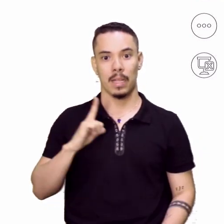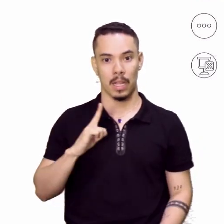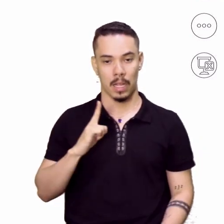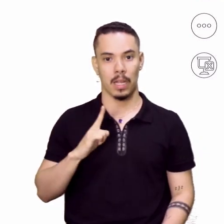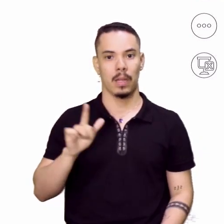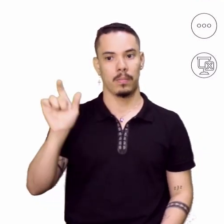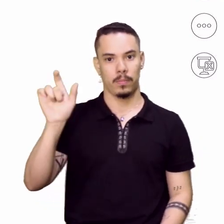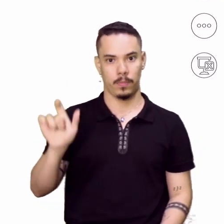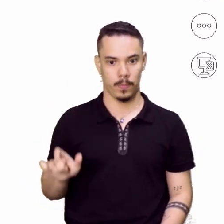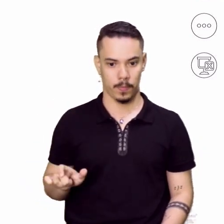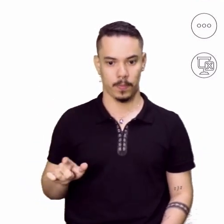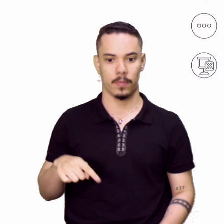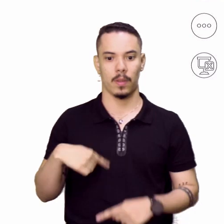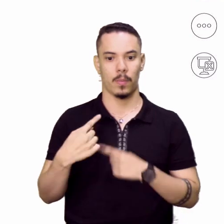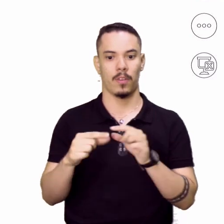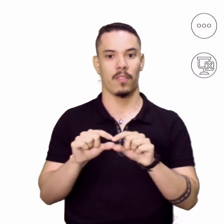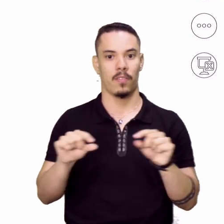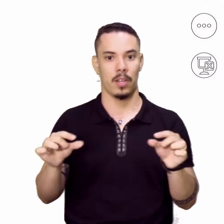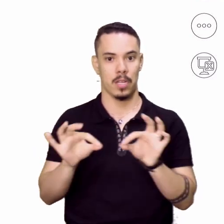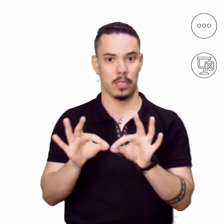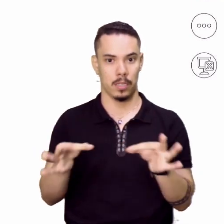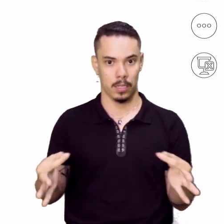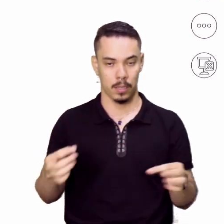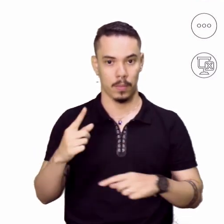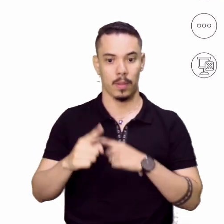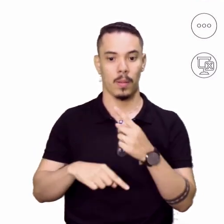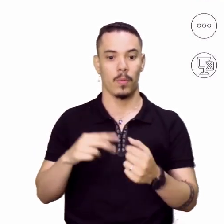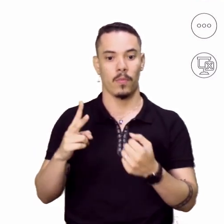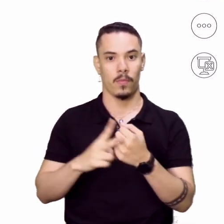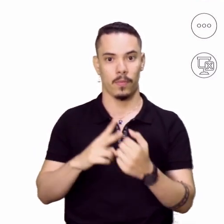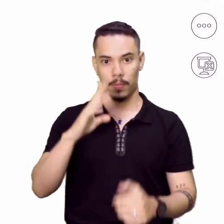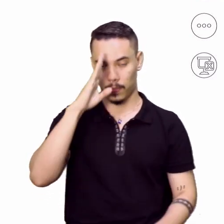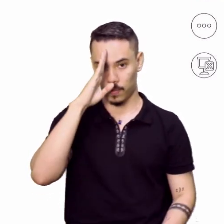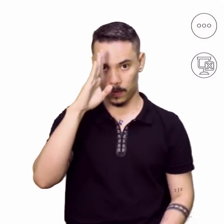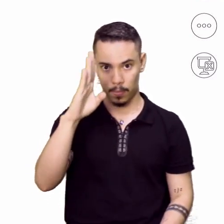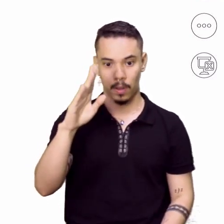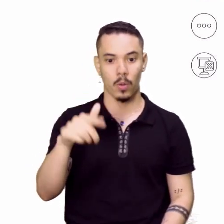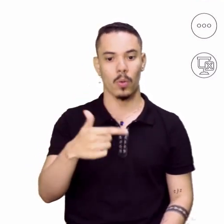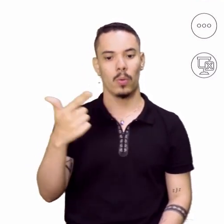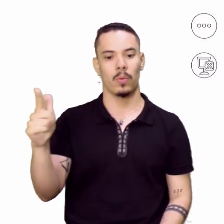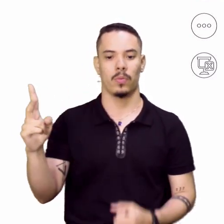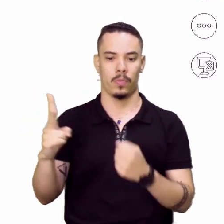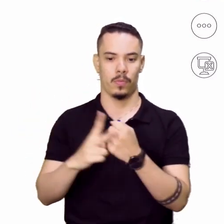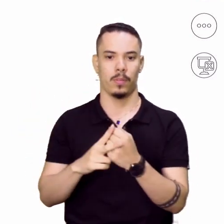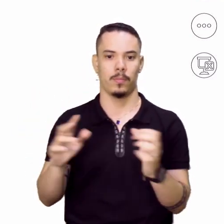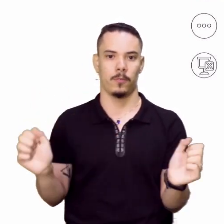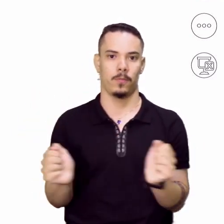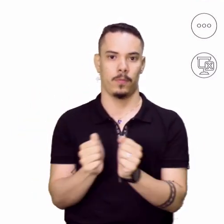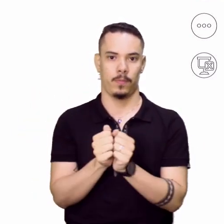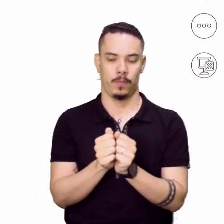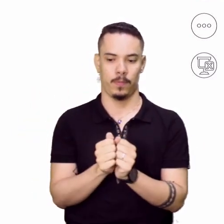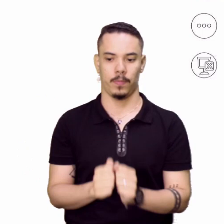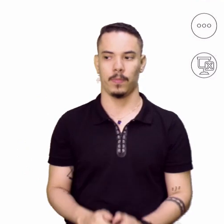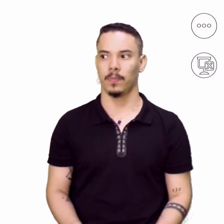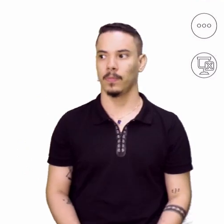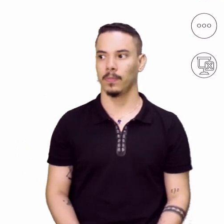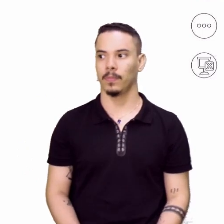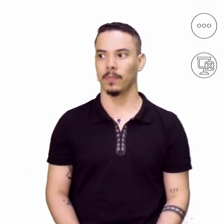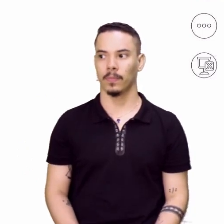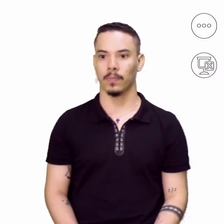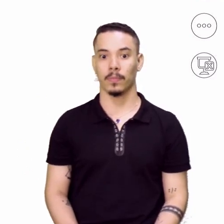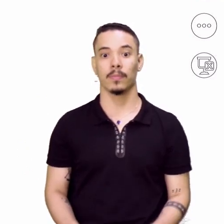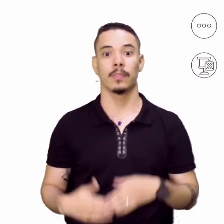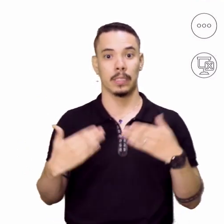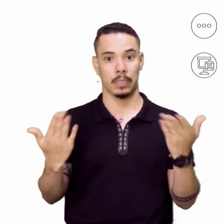numa frase simples e logo seguida o verbo principal com outro verbo principal numa